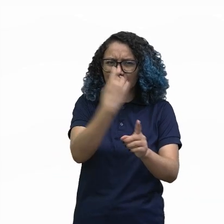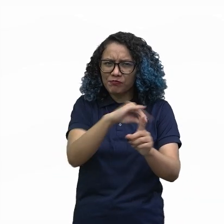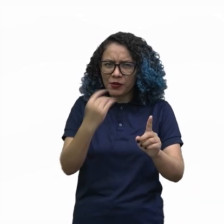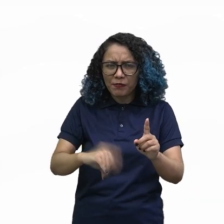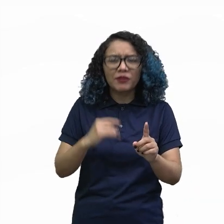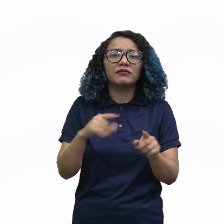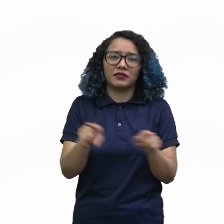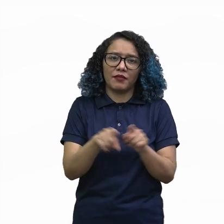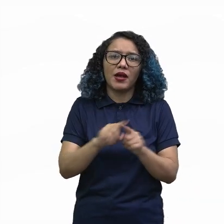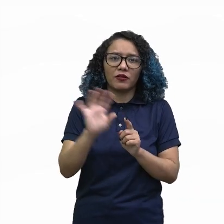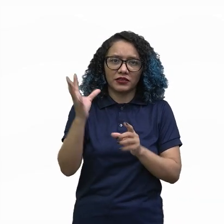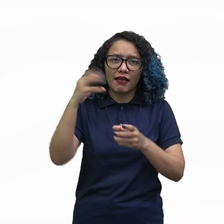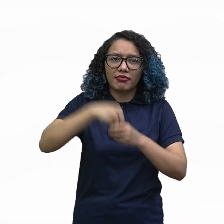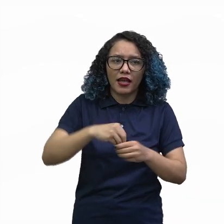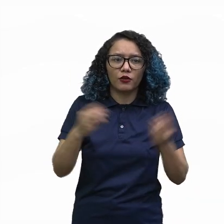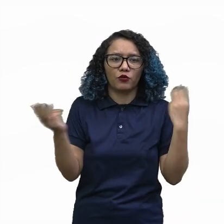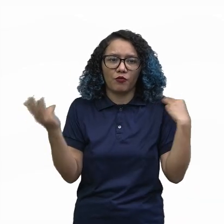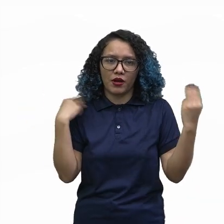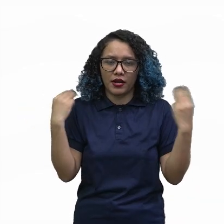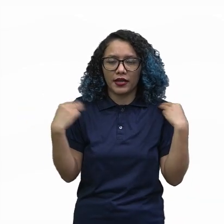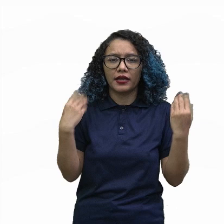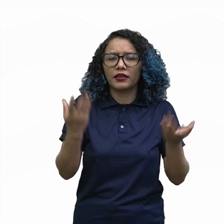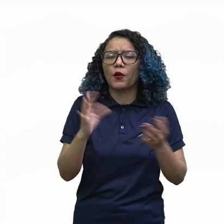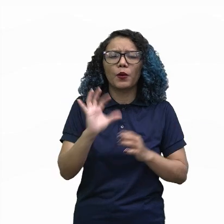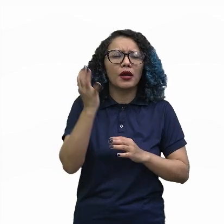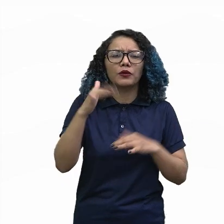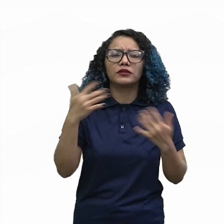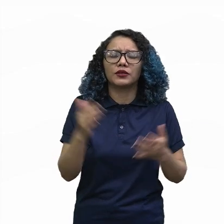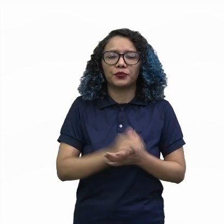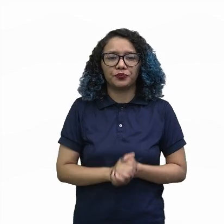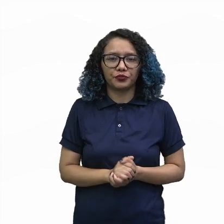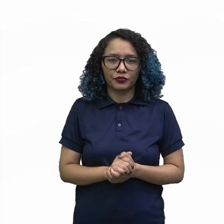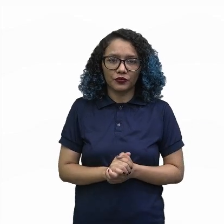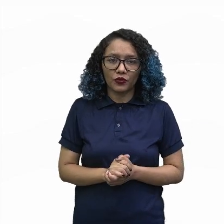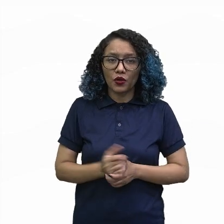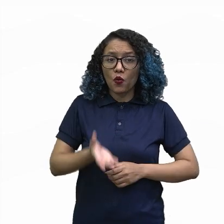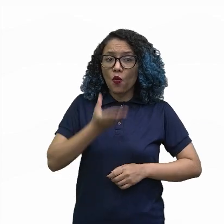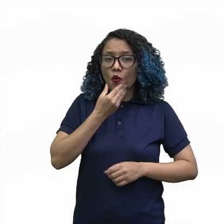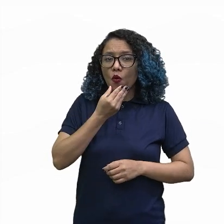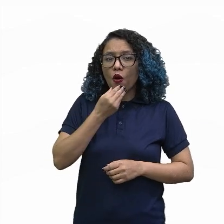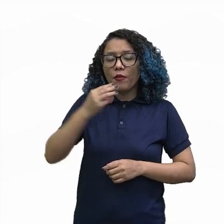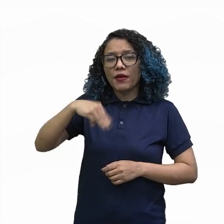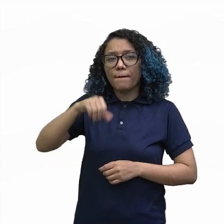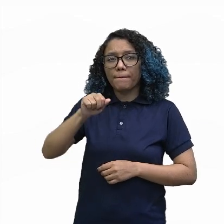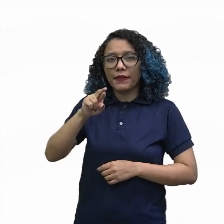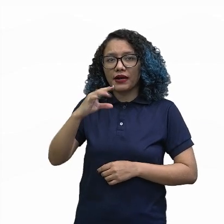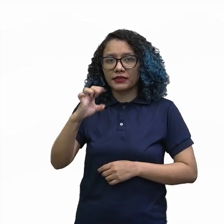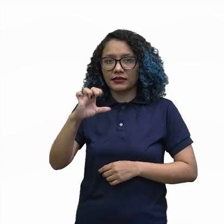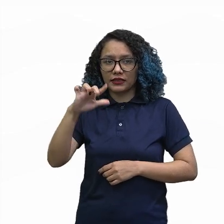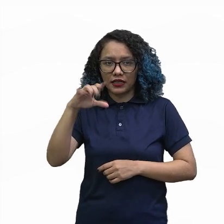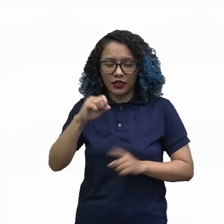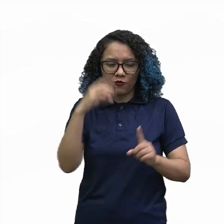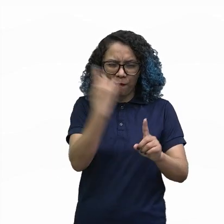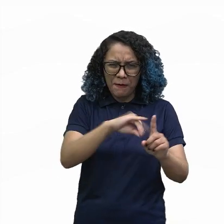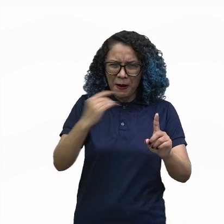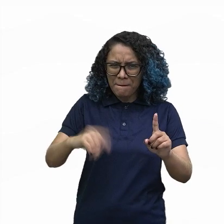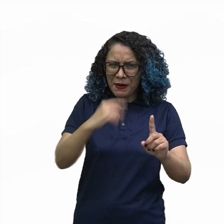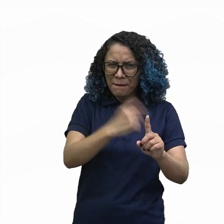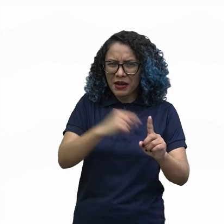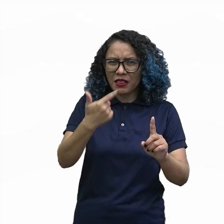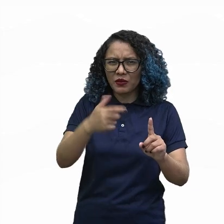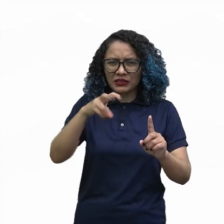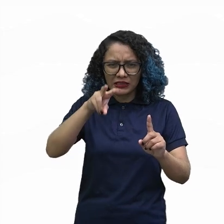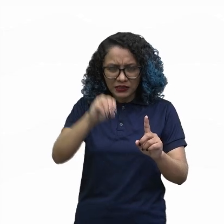punição de Marcelino Rodrigues Menezes. Ele foi punido com 250 chibatadas e